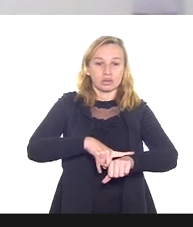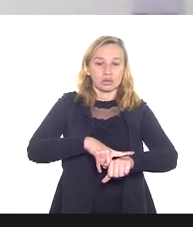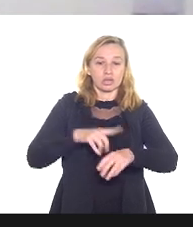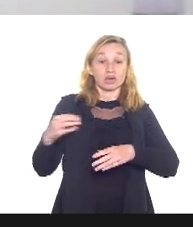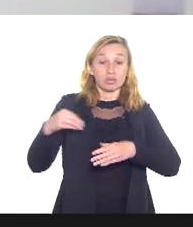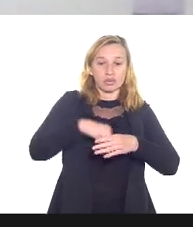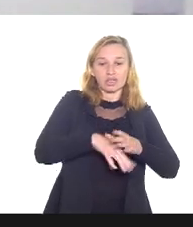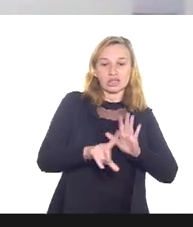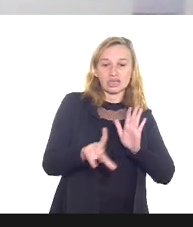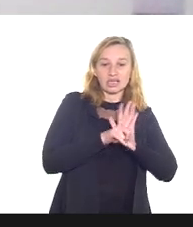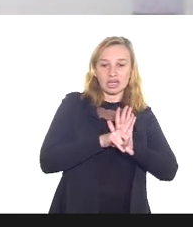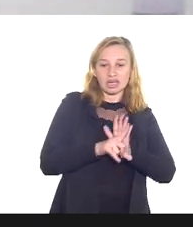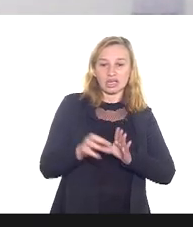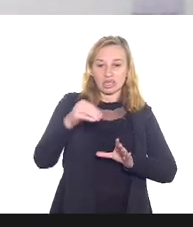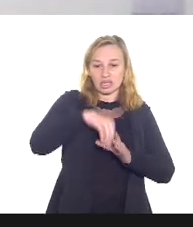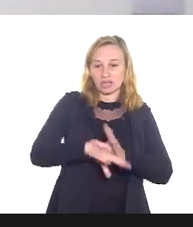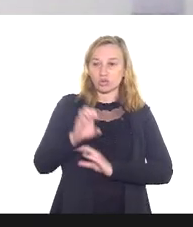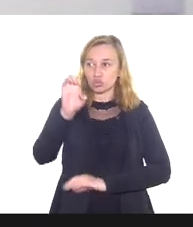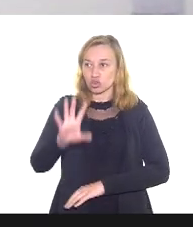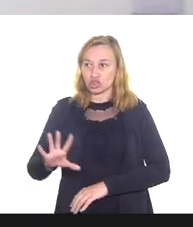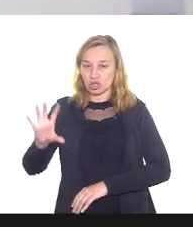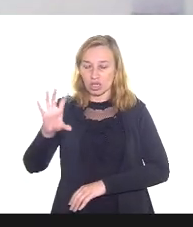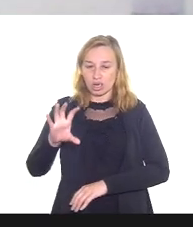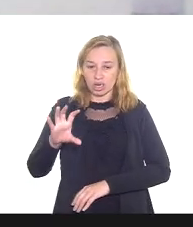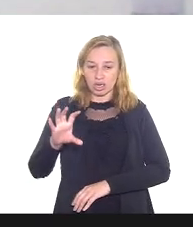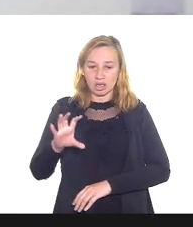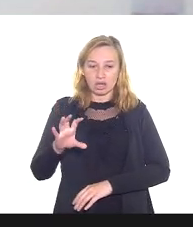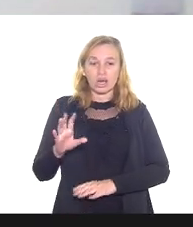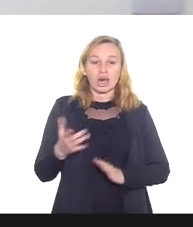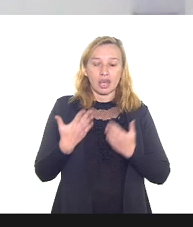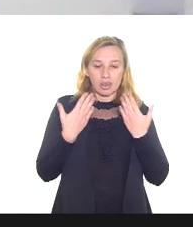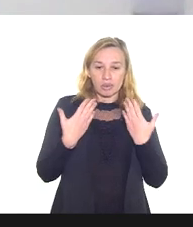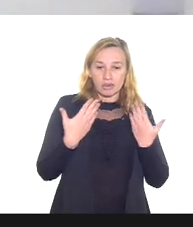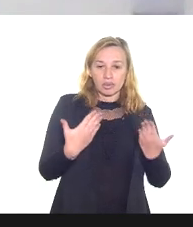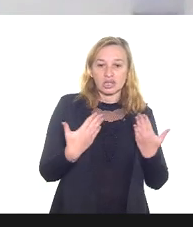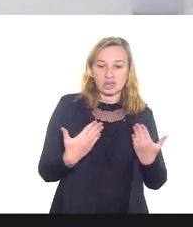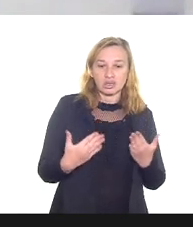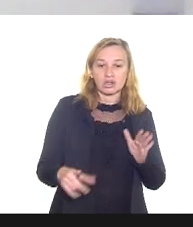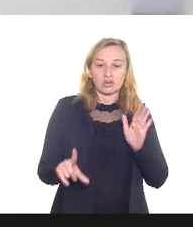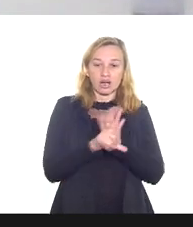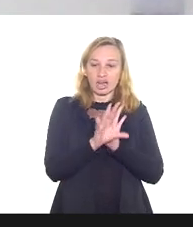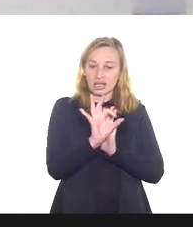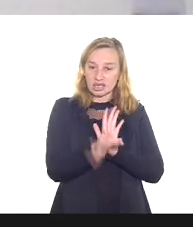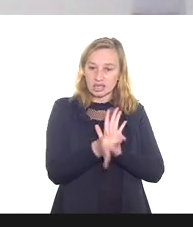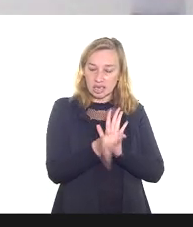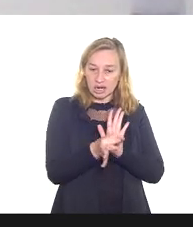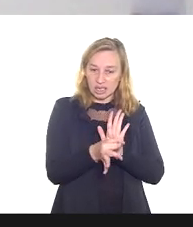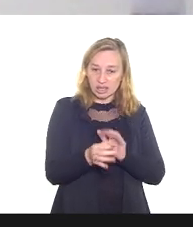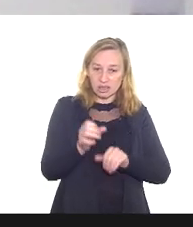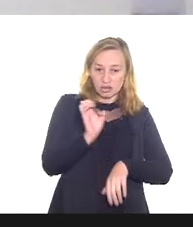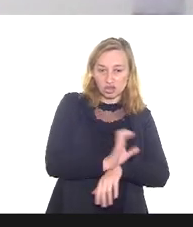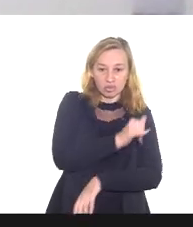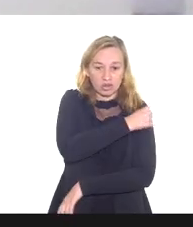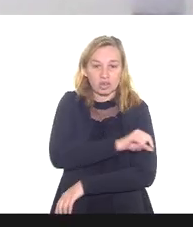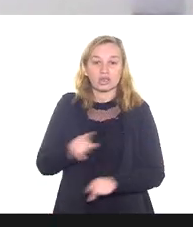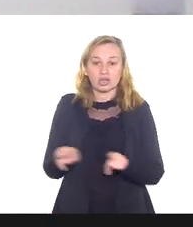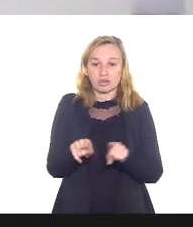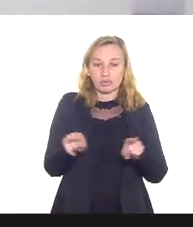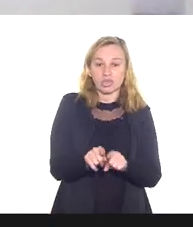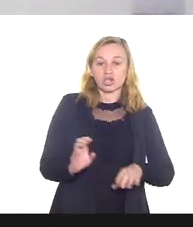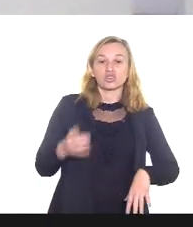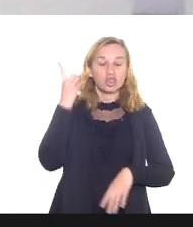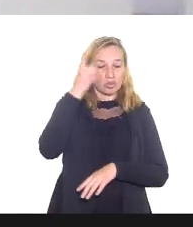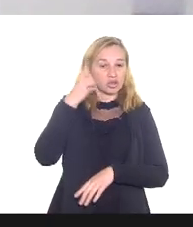implementação dessa lei nos estados, apresentando uma legislação específica aqui no estado do Rio de Janeiro e apresentando para os deputados federais